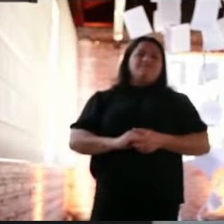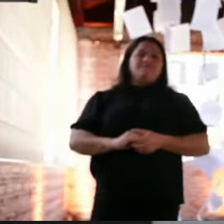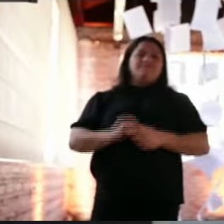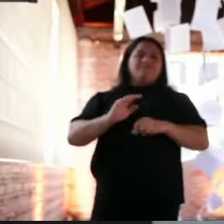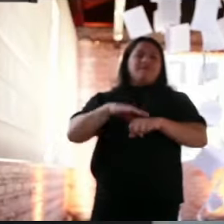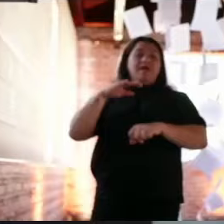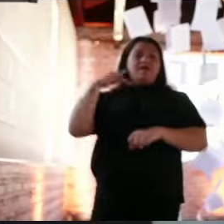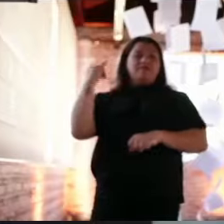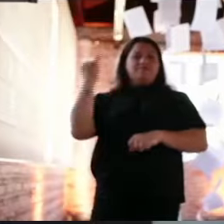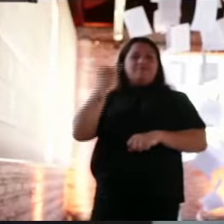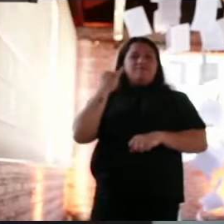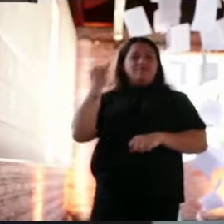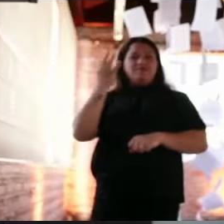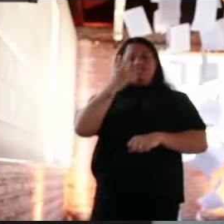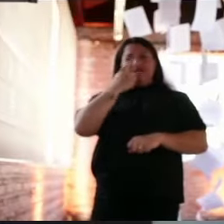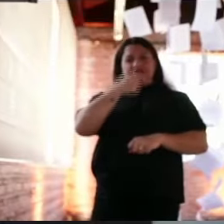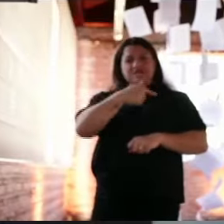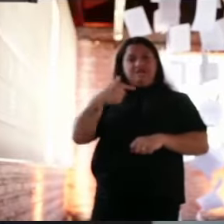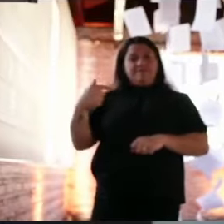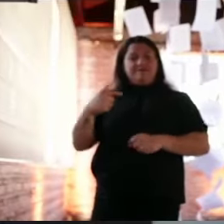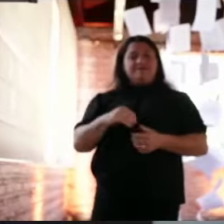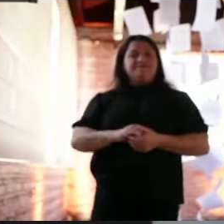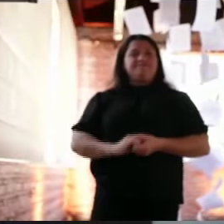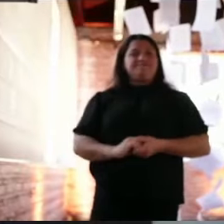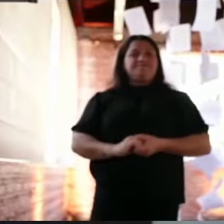mais importante Ficou mais linda essa semana